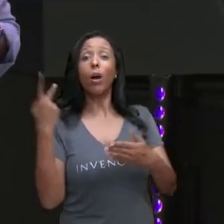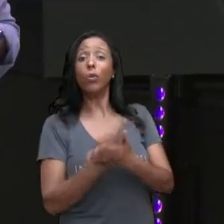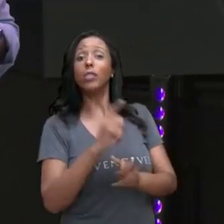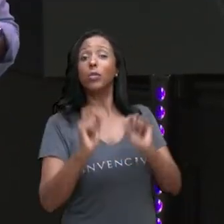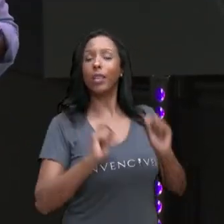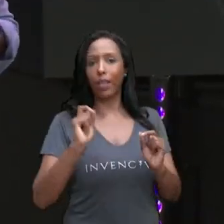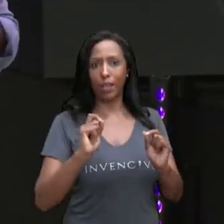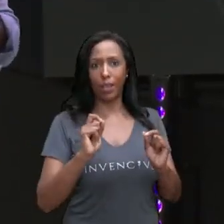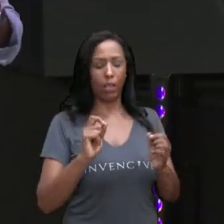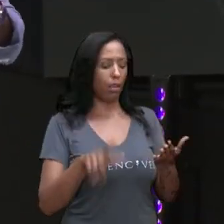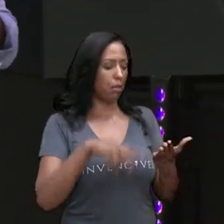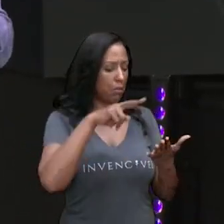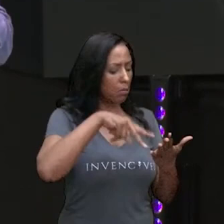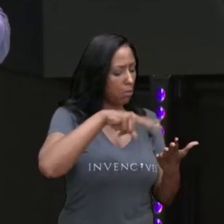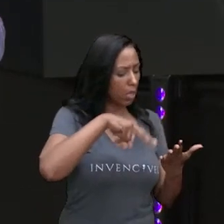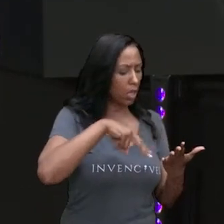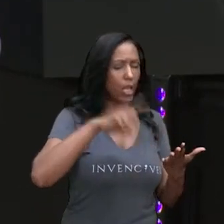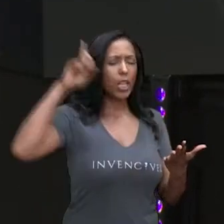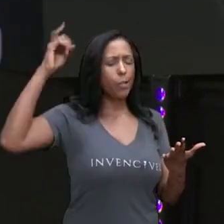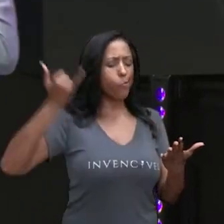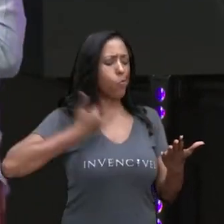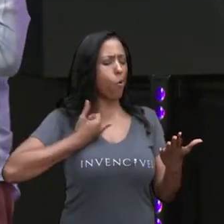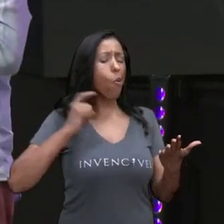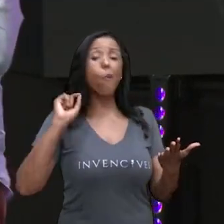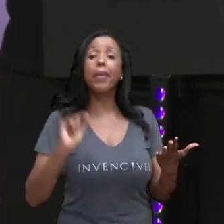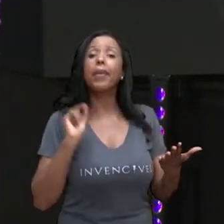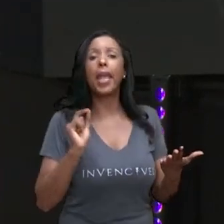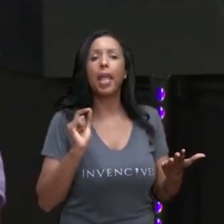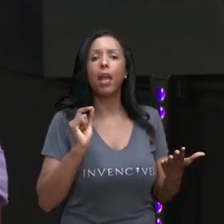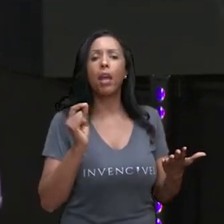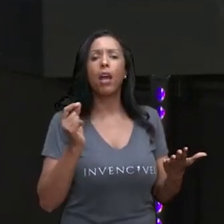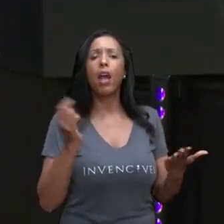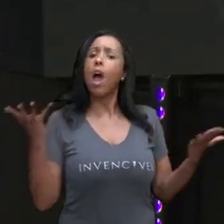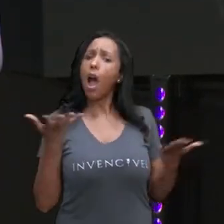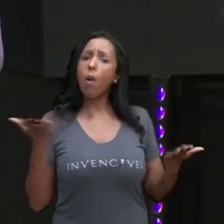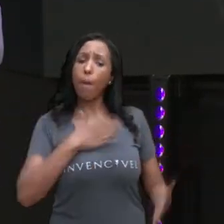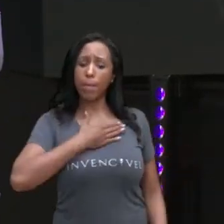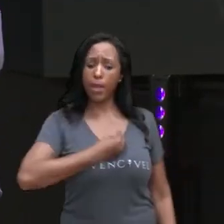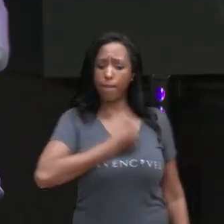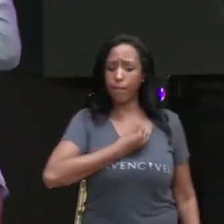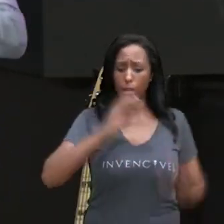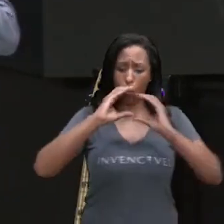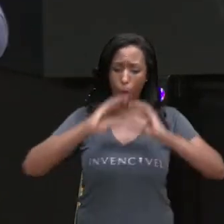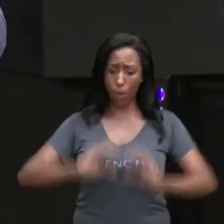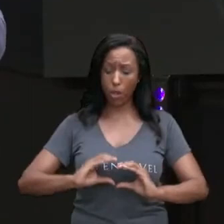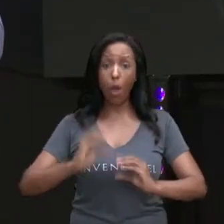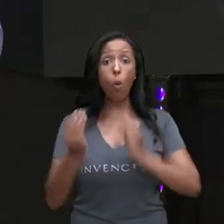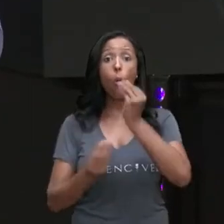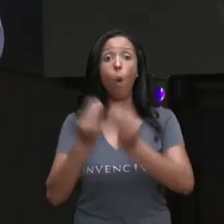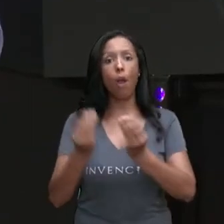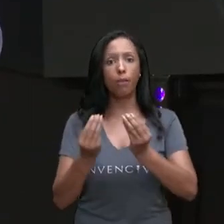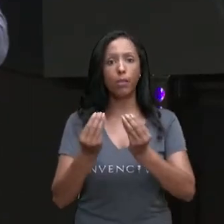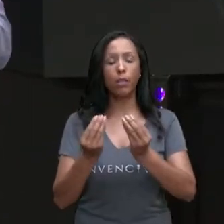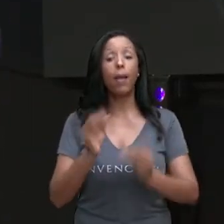esse texto? O que eu tenho que fazer a partir de hoje, depois que eu li isso? Faça perguntas. Mais uma coisa, ore